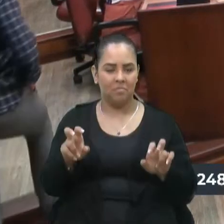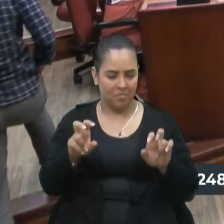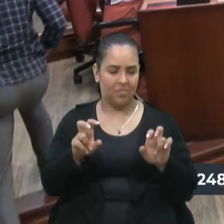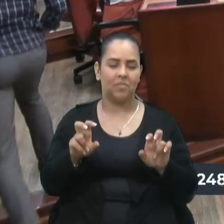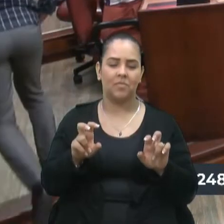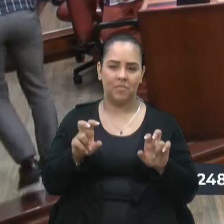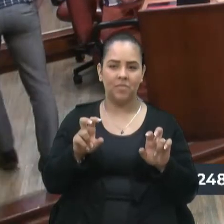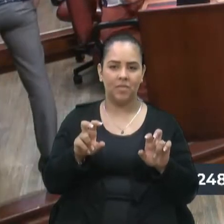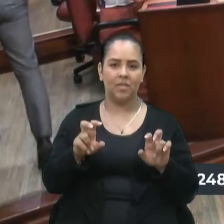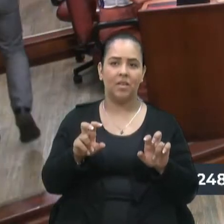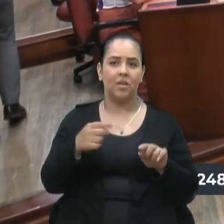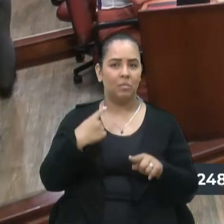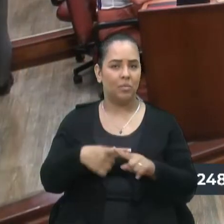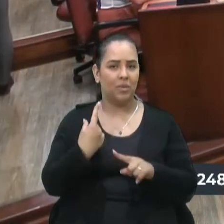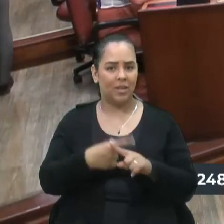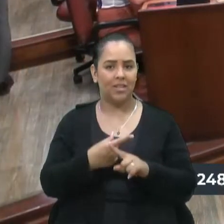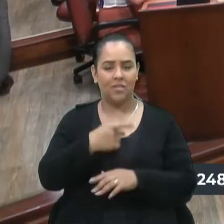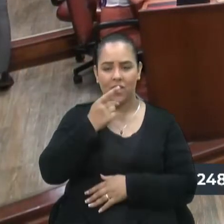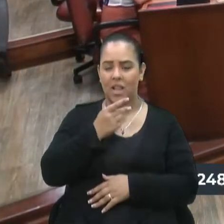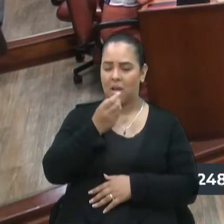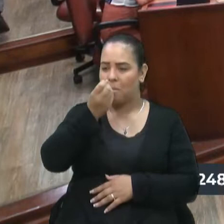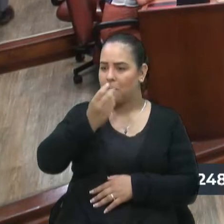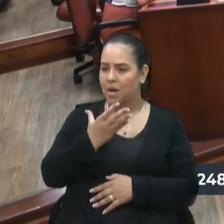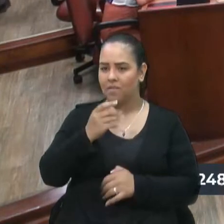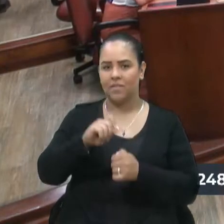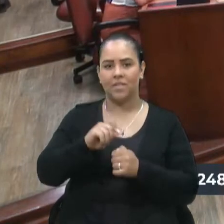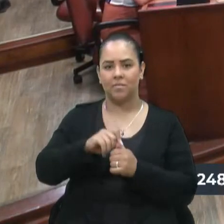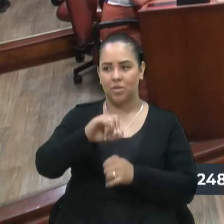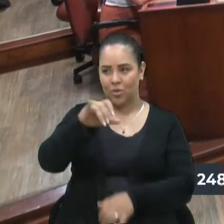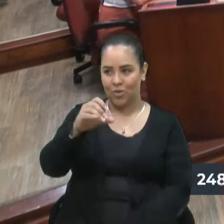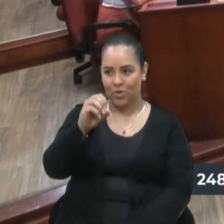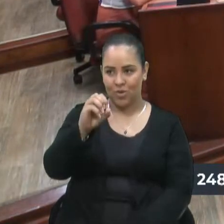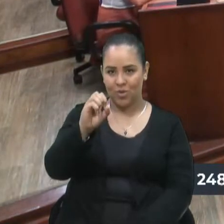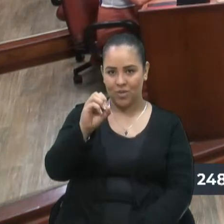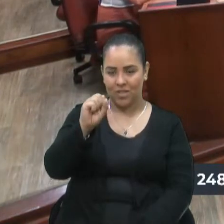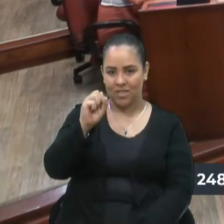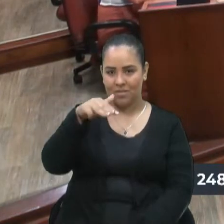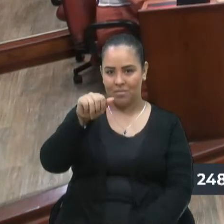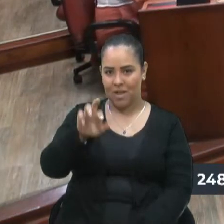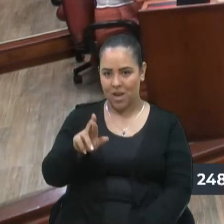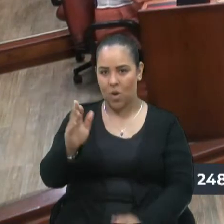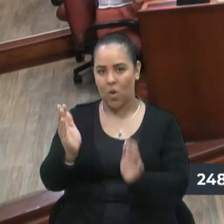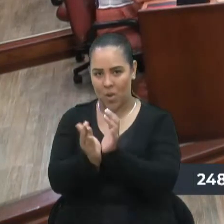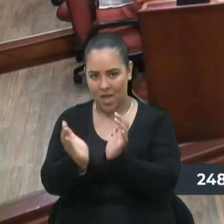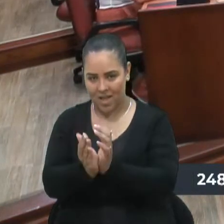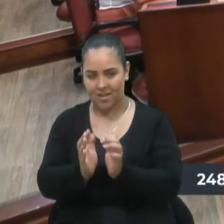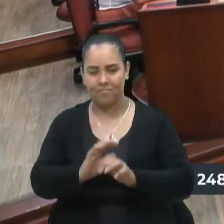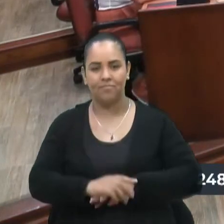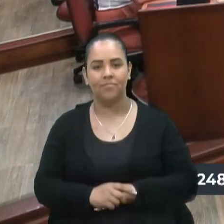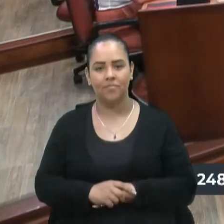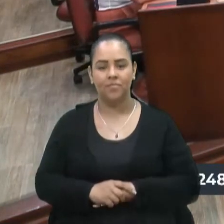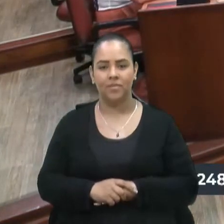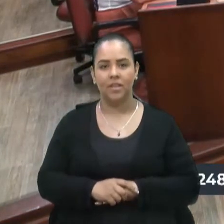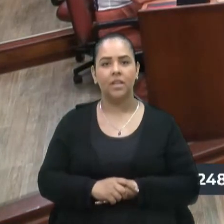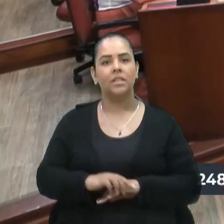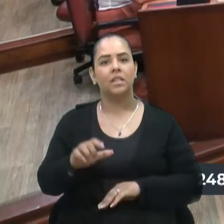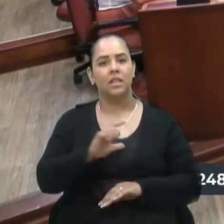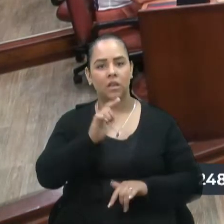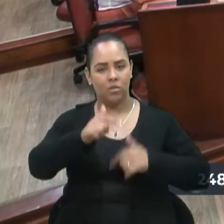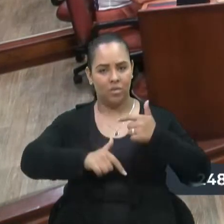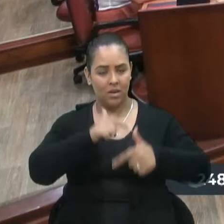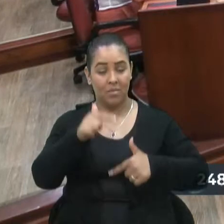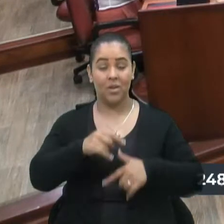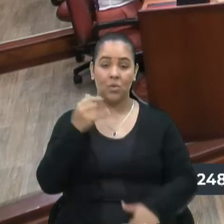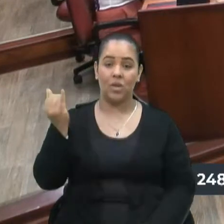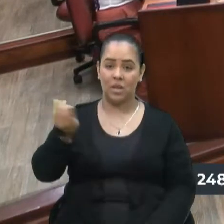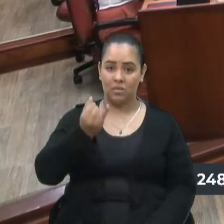essa reportagem muito bem feita, aliás, pelo Josmar, pelo colega Josmar Leite. Há um trabalho